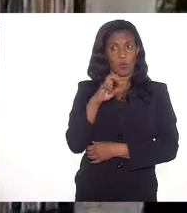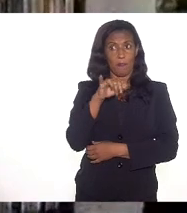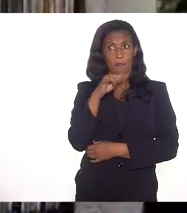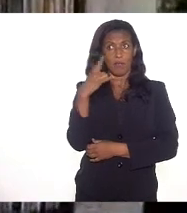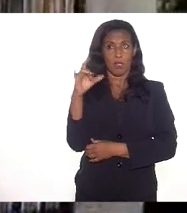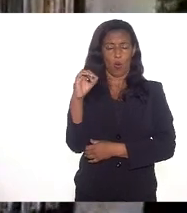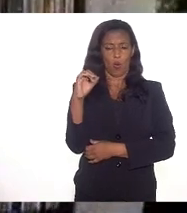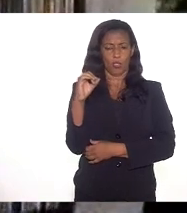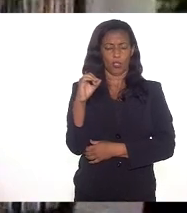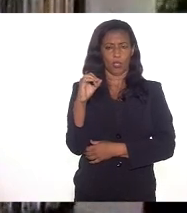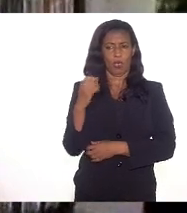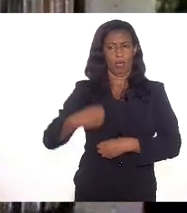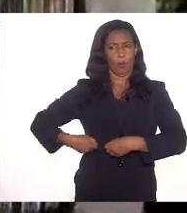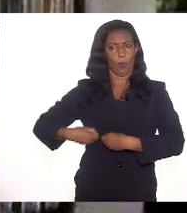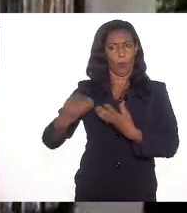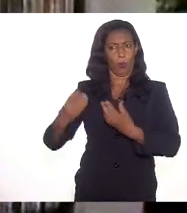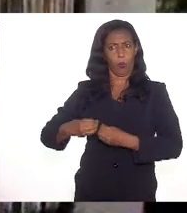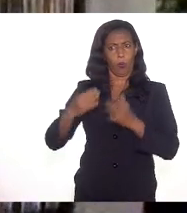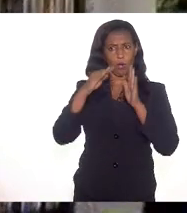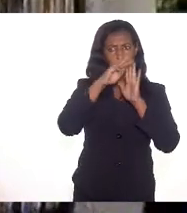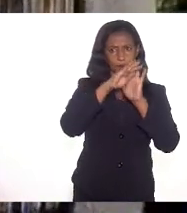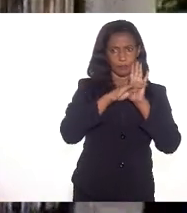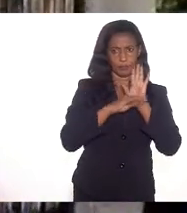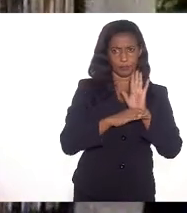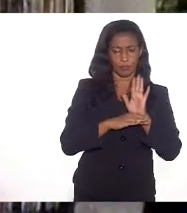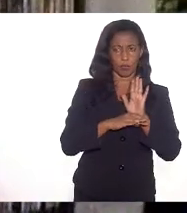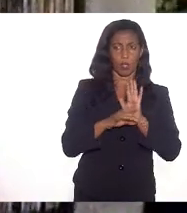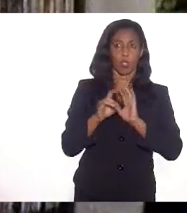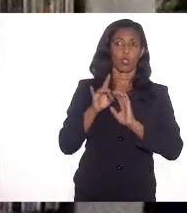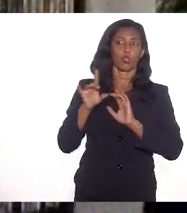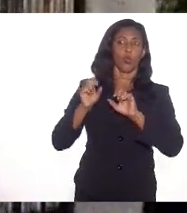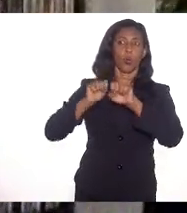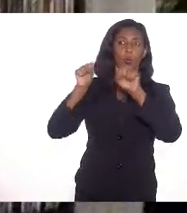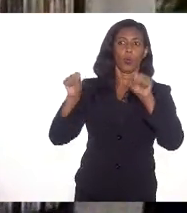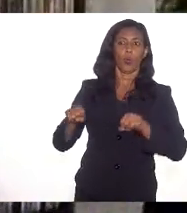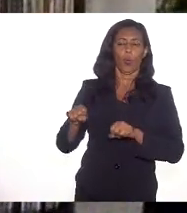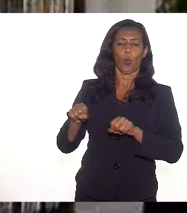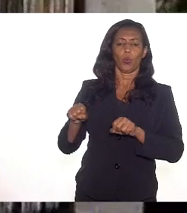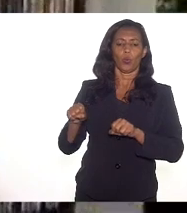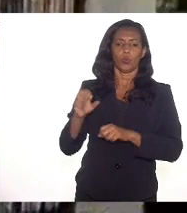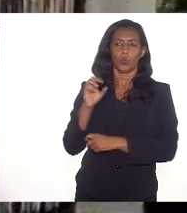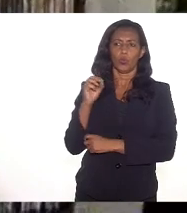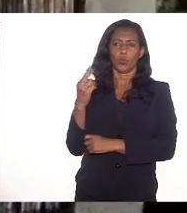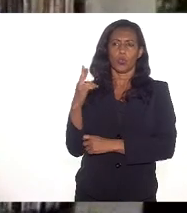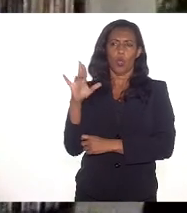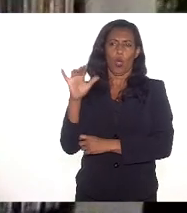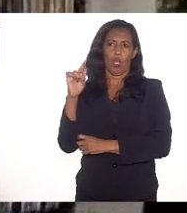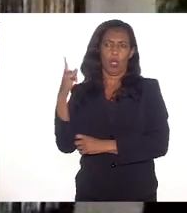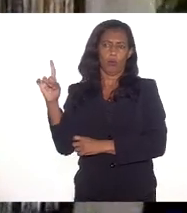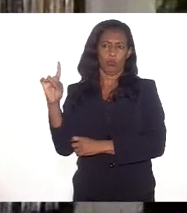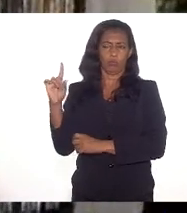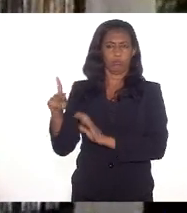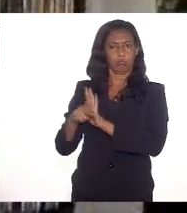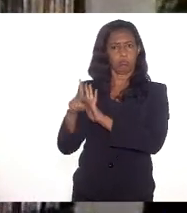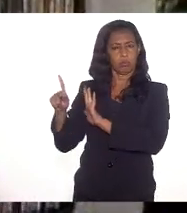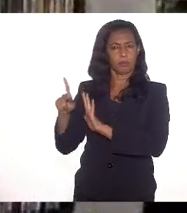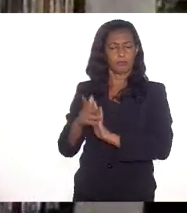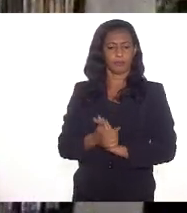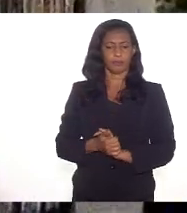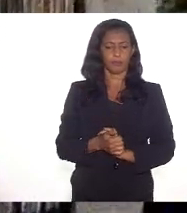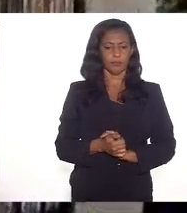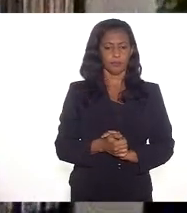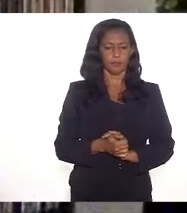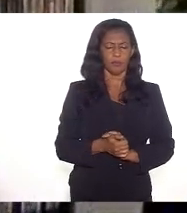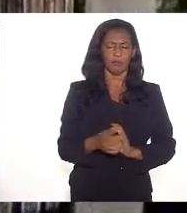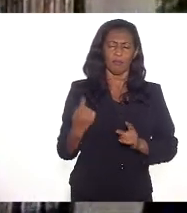despesas ordinárias, só com as estruturas dos órgãos e das entidades. E por que falar